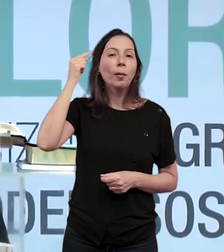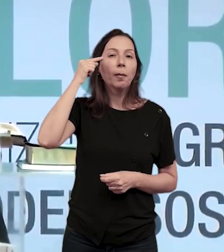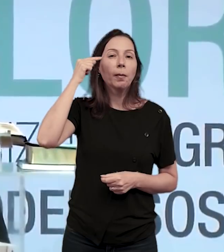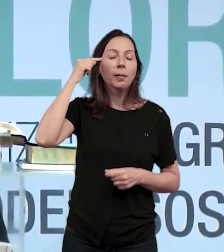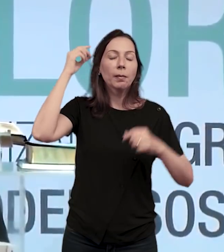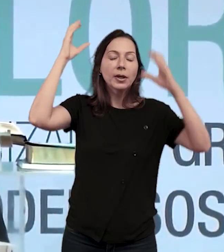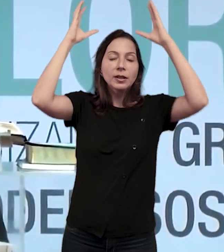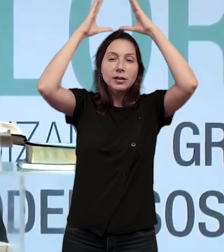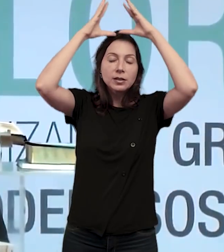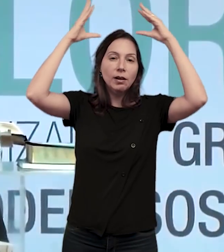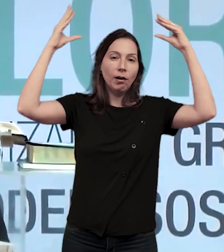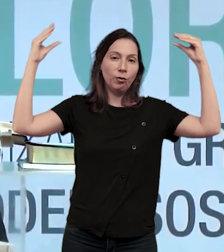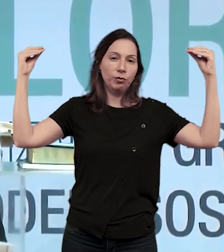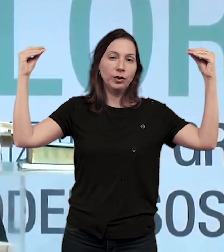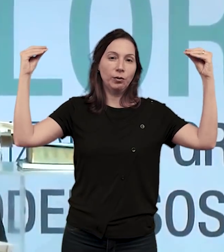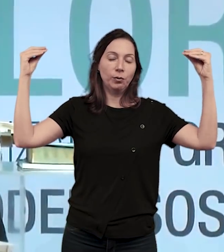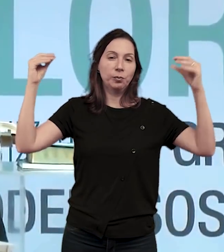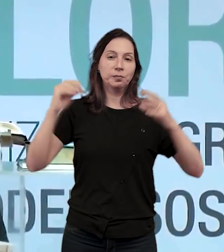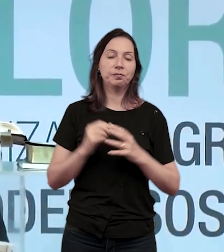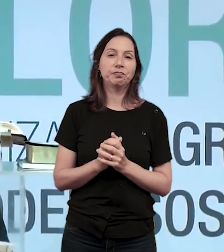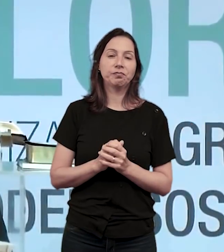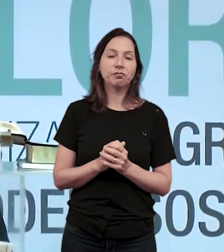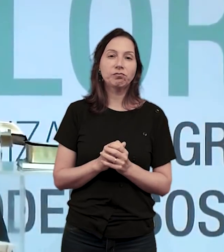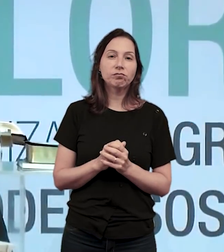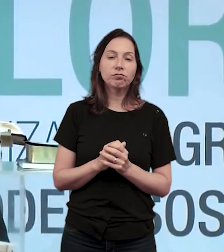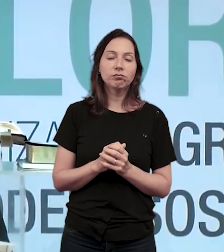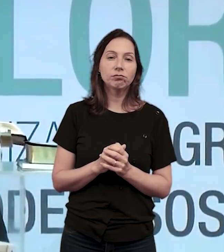um reformador que foi um exemplo para o mundo.